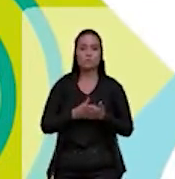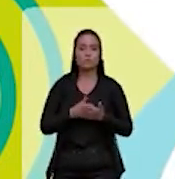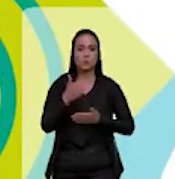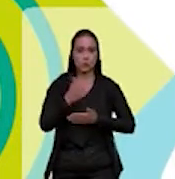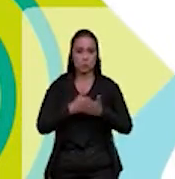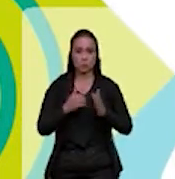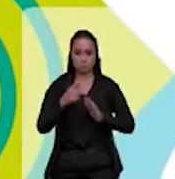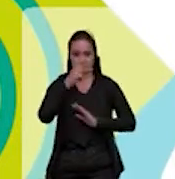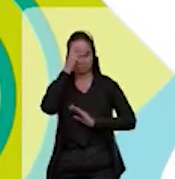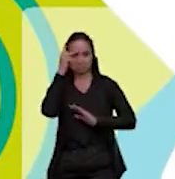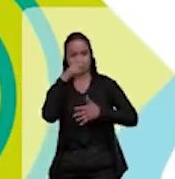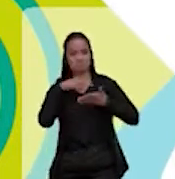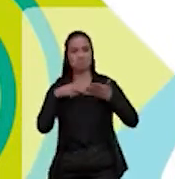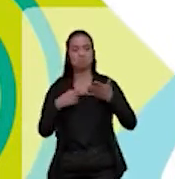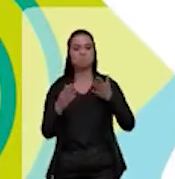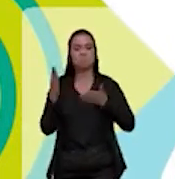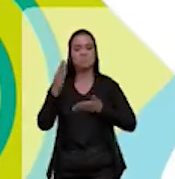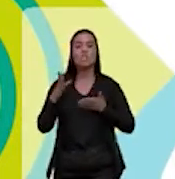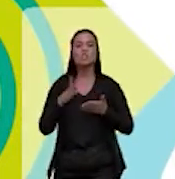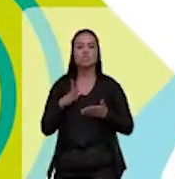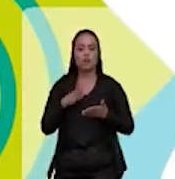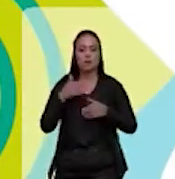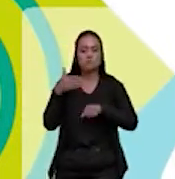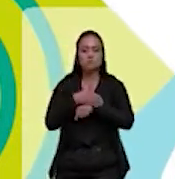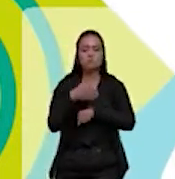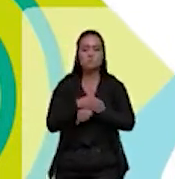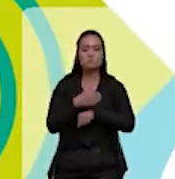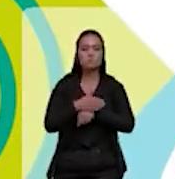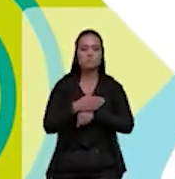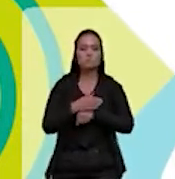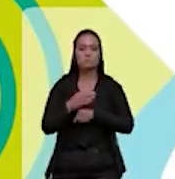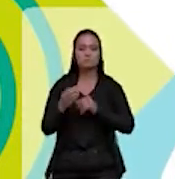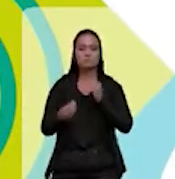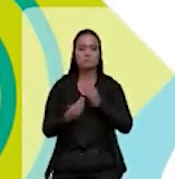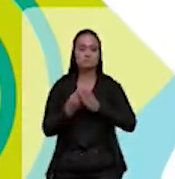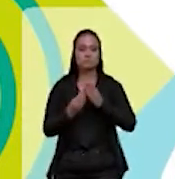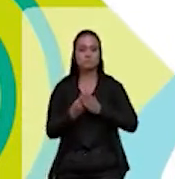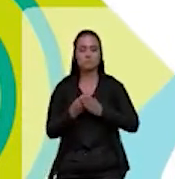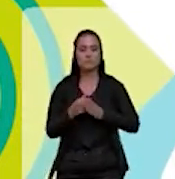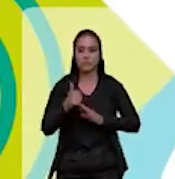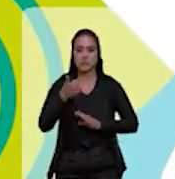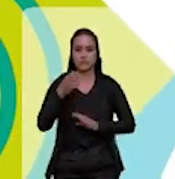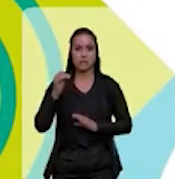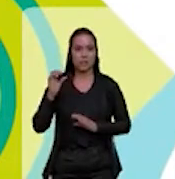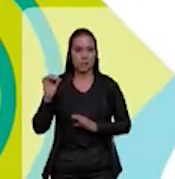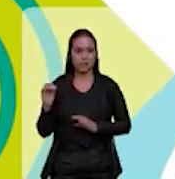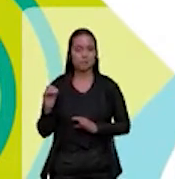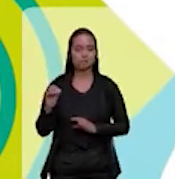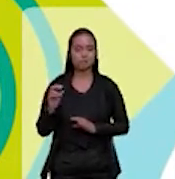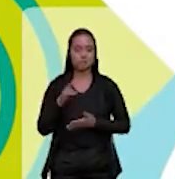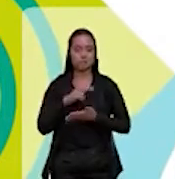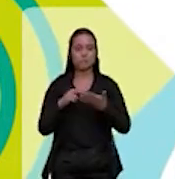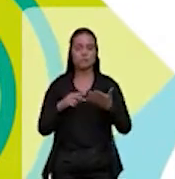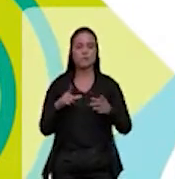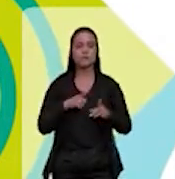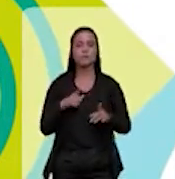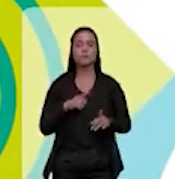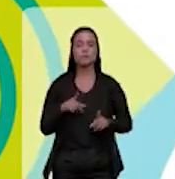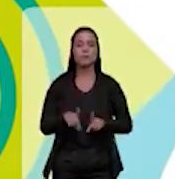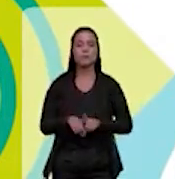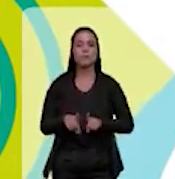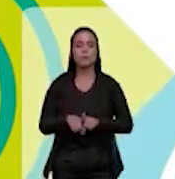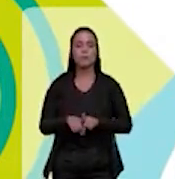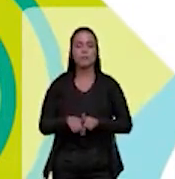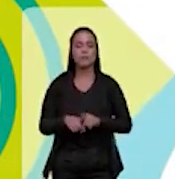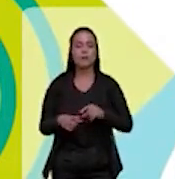brasileiros todos eles já contemplados no conjunto de obras de literatura brasileira nas sem obras e obras e a